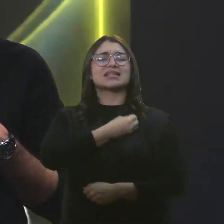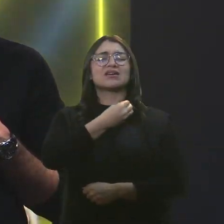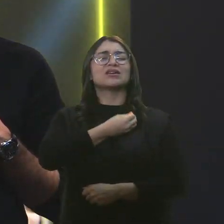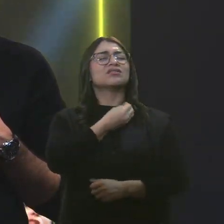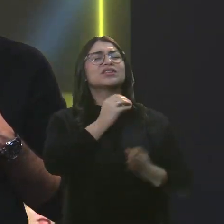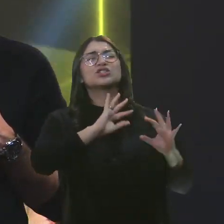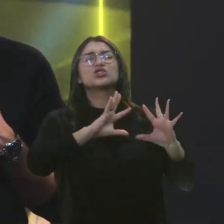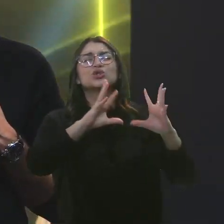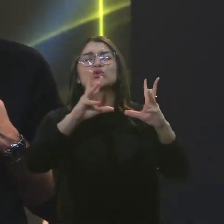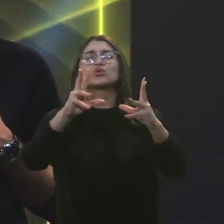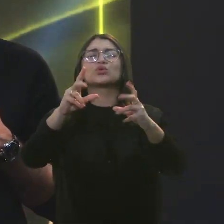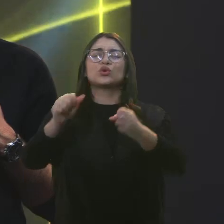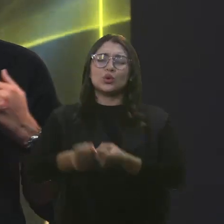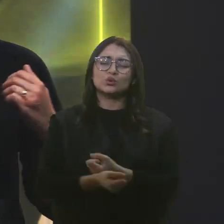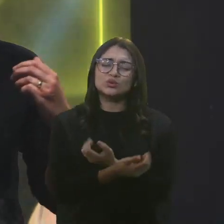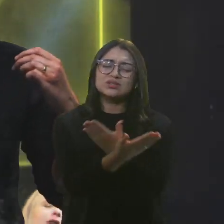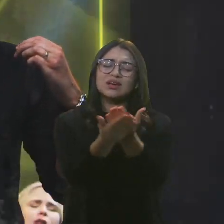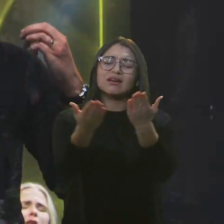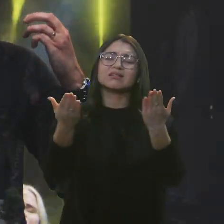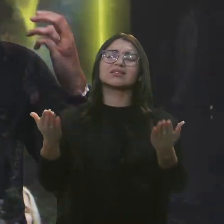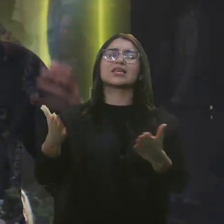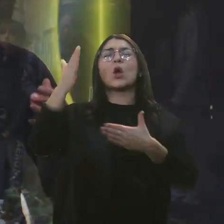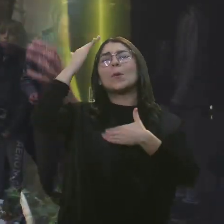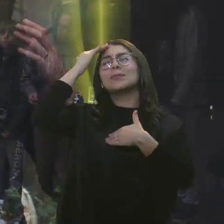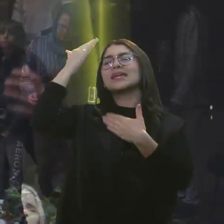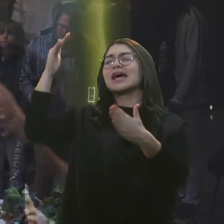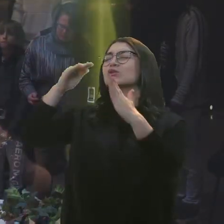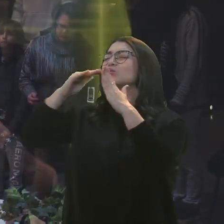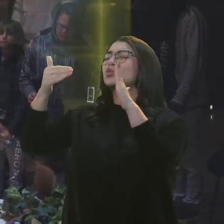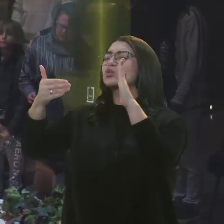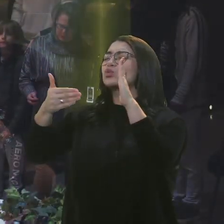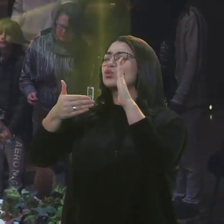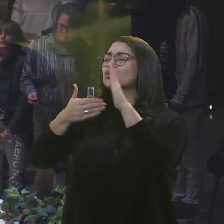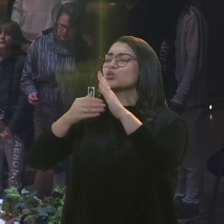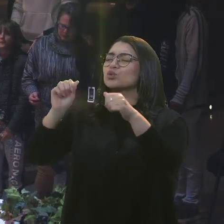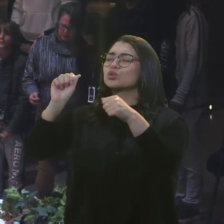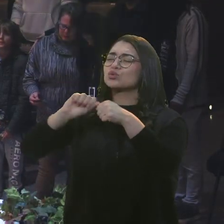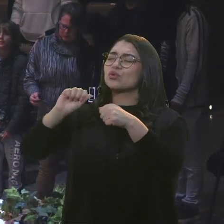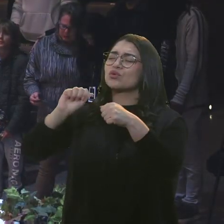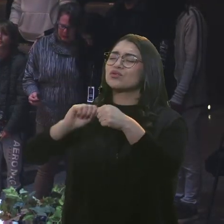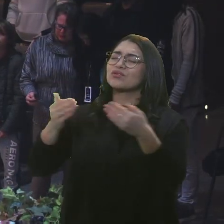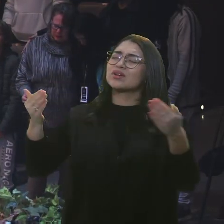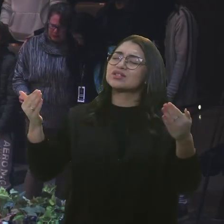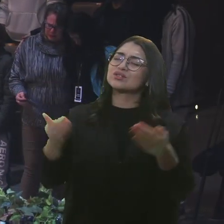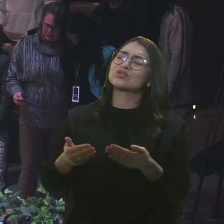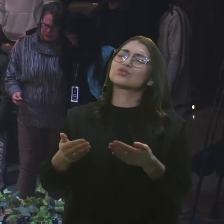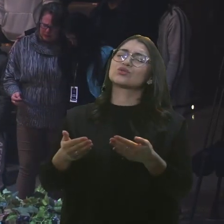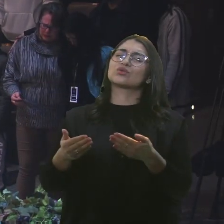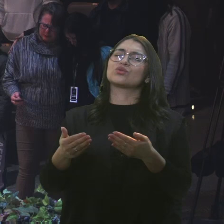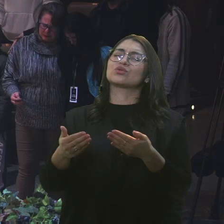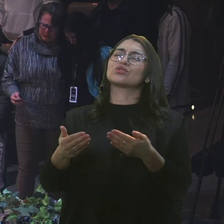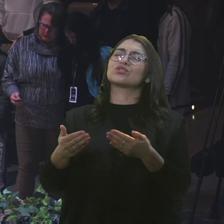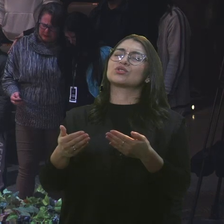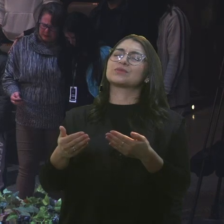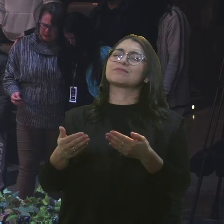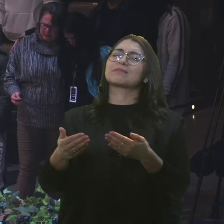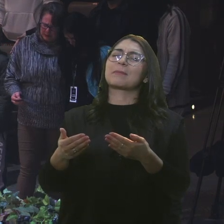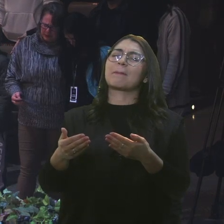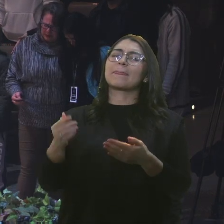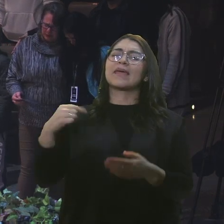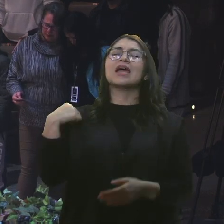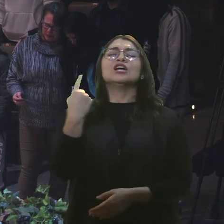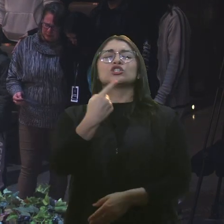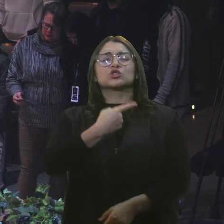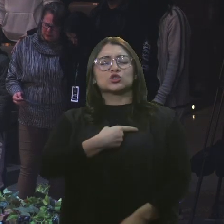Jesus. Obrigado, Deus, por tudo aquilo que o Senhor fez aqui no nosso meio, Pai. Mas sabemos que o Senhor ainda tem mais a fazer,